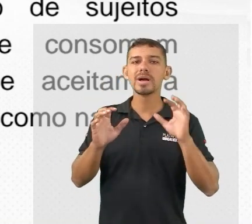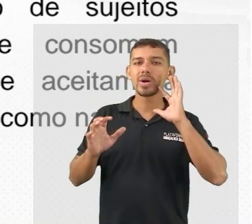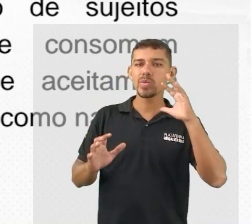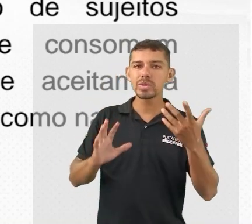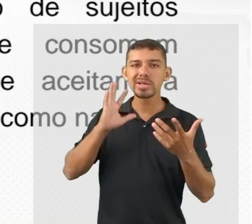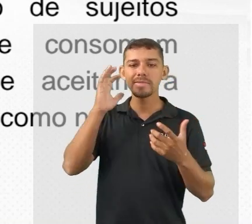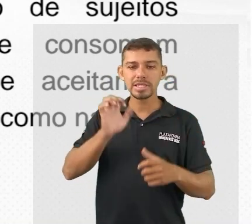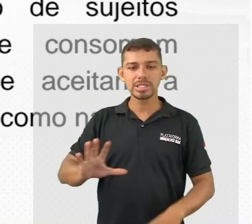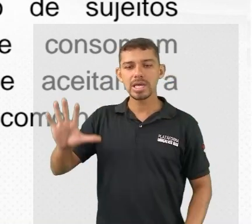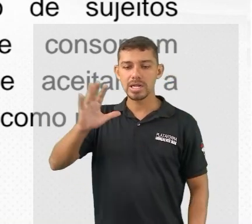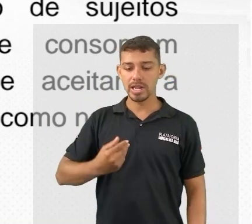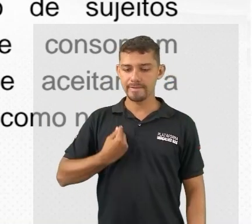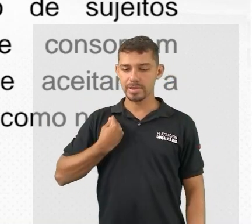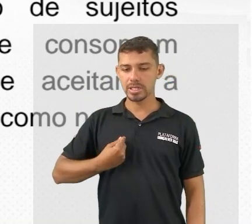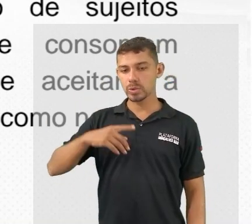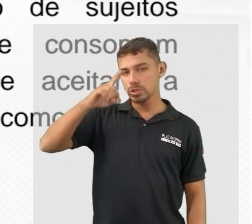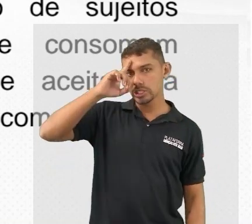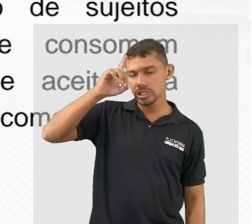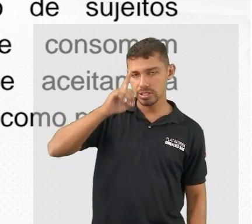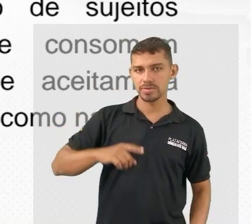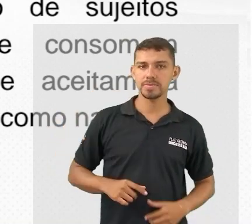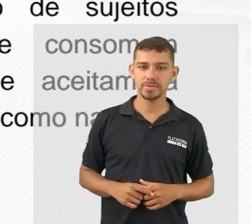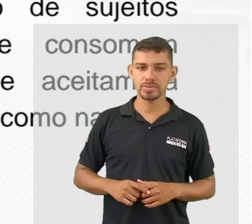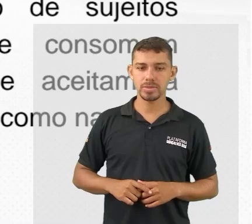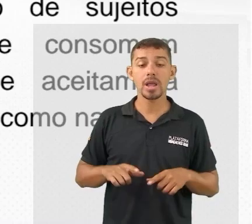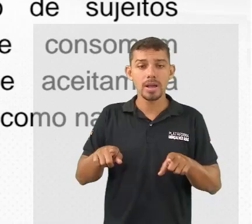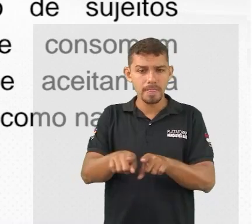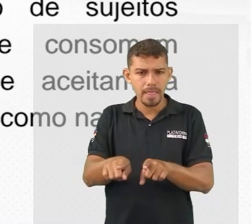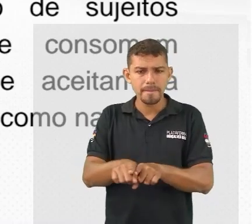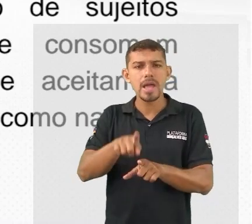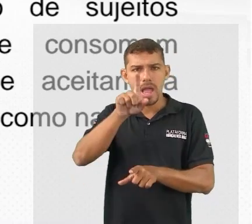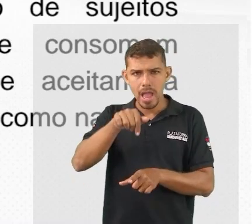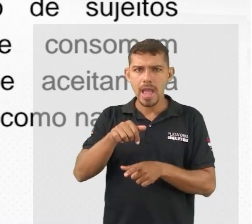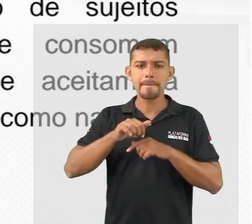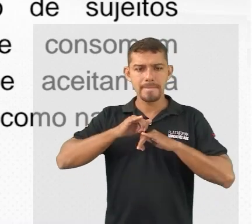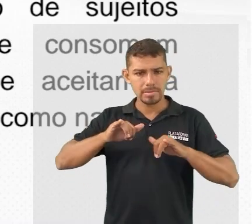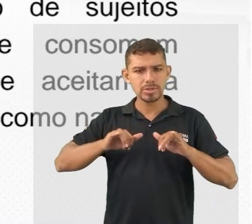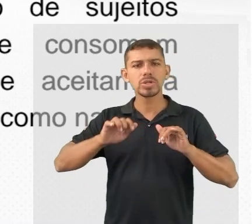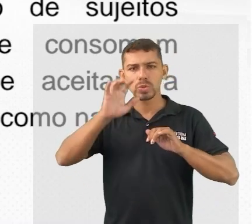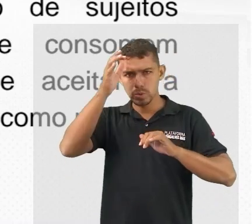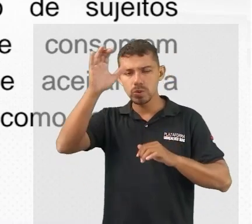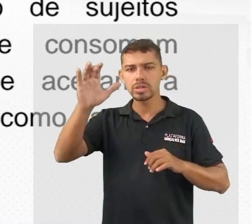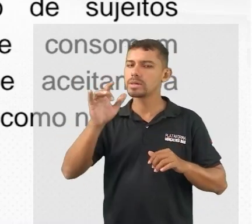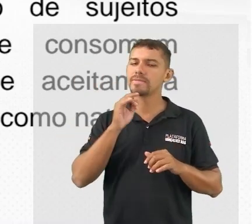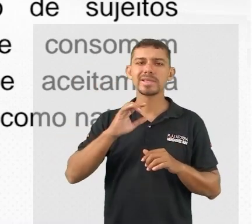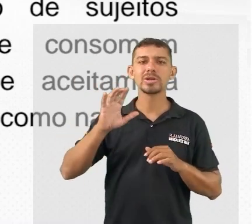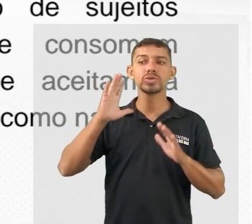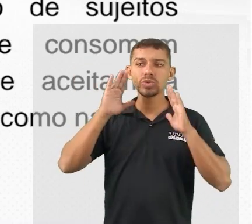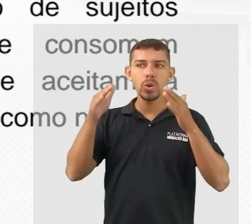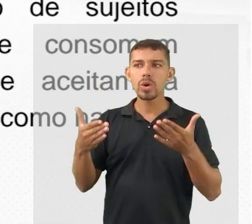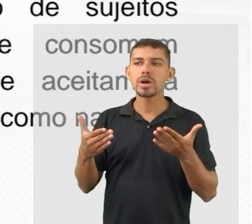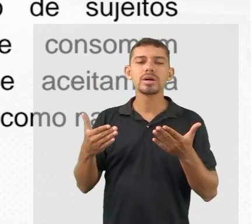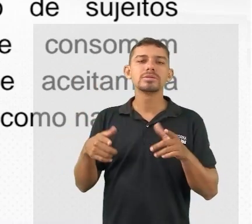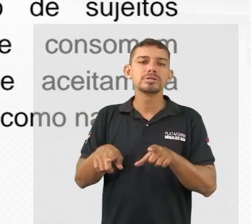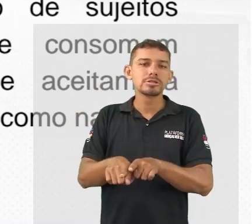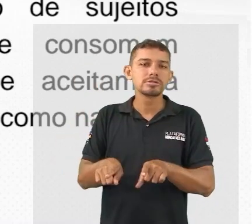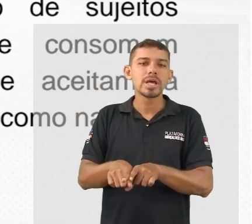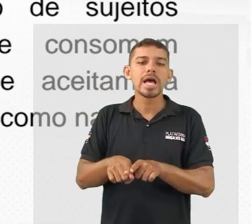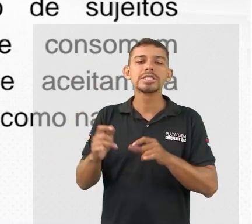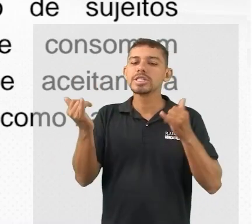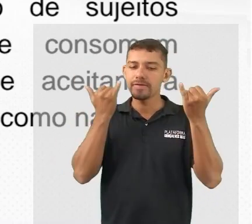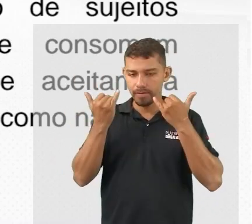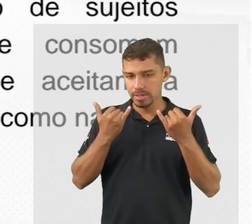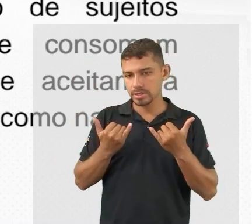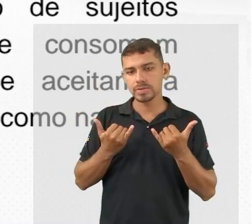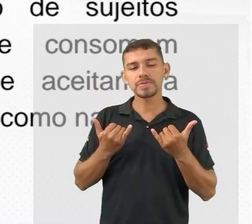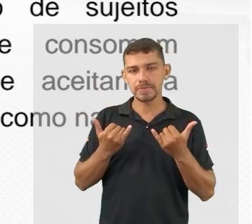acontecimentos mais gerais da vida cotidiana. Então, também é produto da indústria cultural. Não só a conformação, mas também a